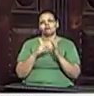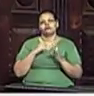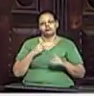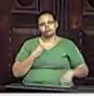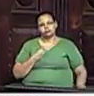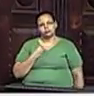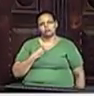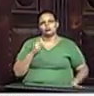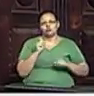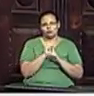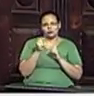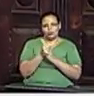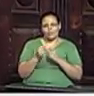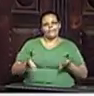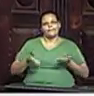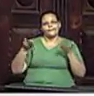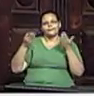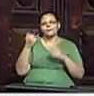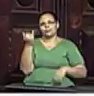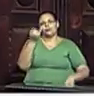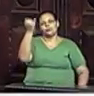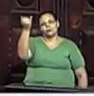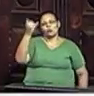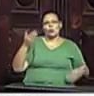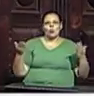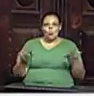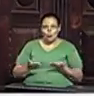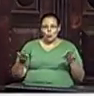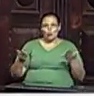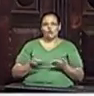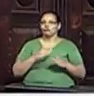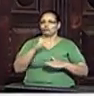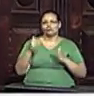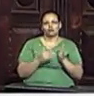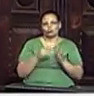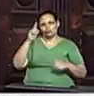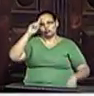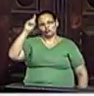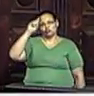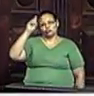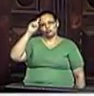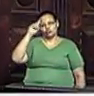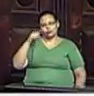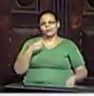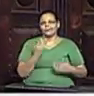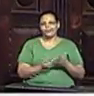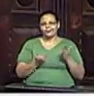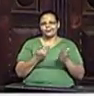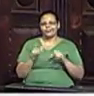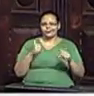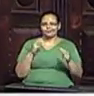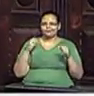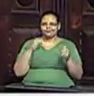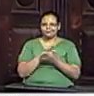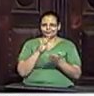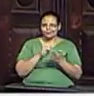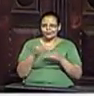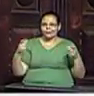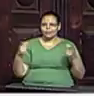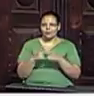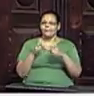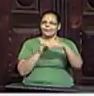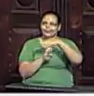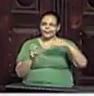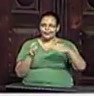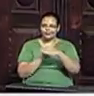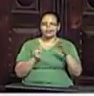existe um viés social muito importante. Hoje, todos os dias, nós estamos perdendo empregos e empresas.